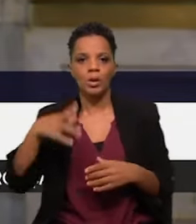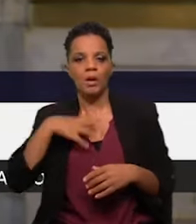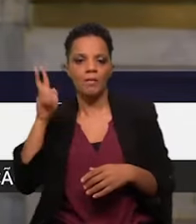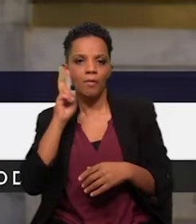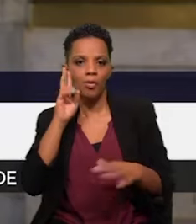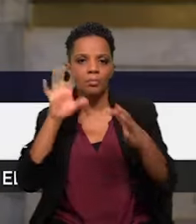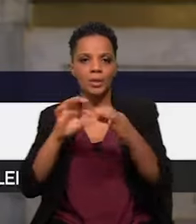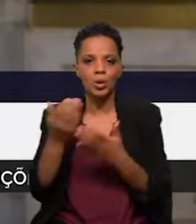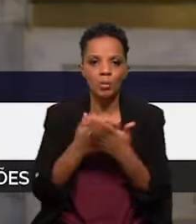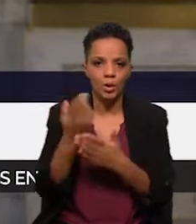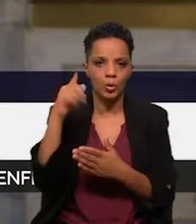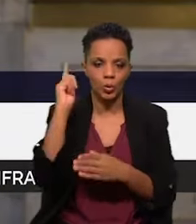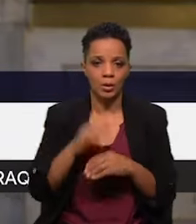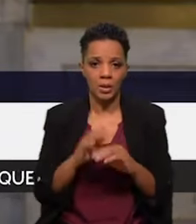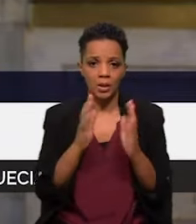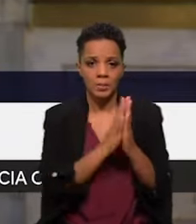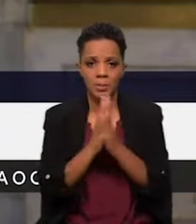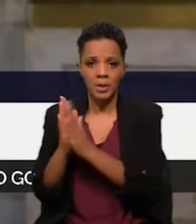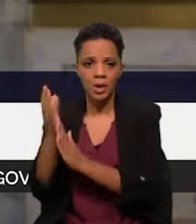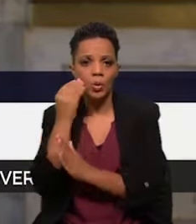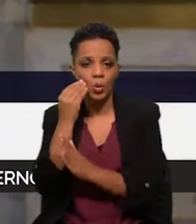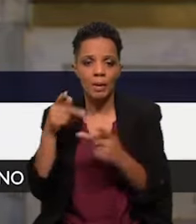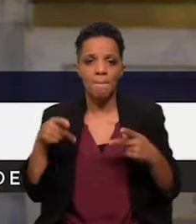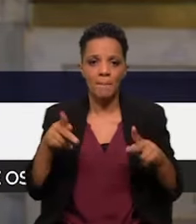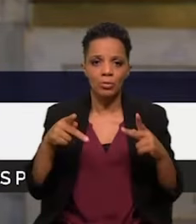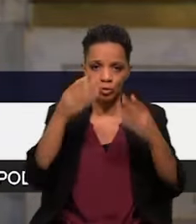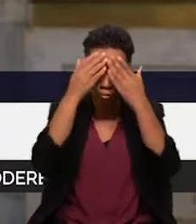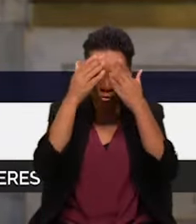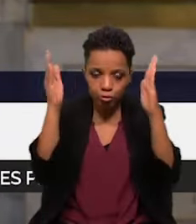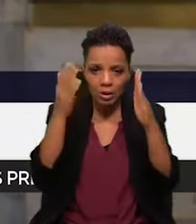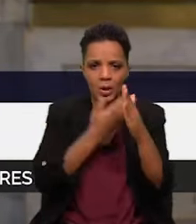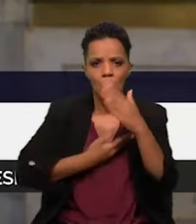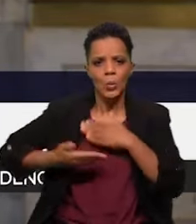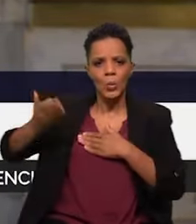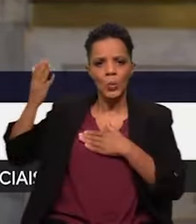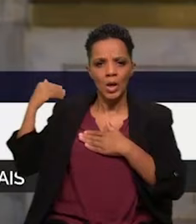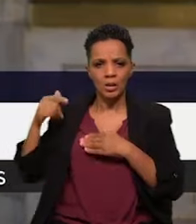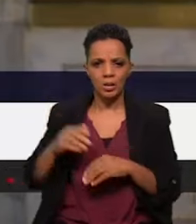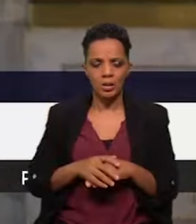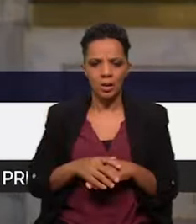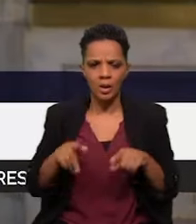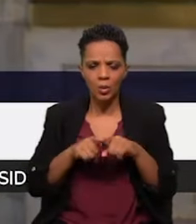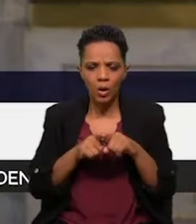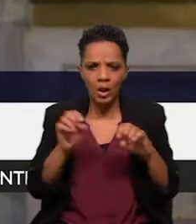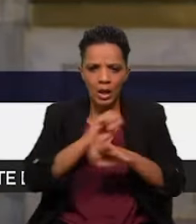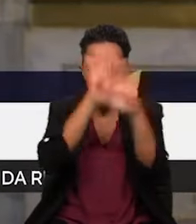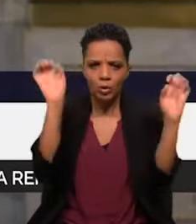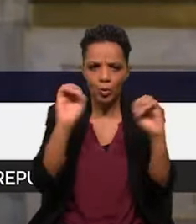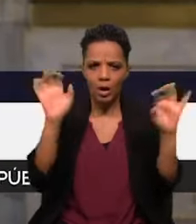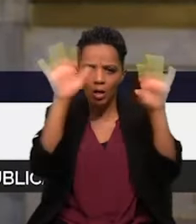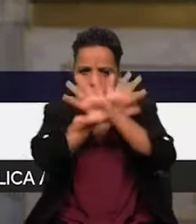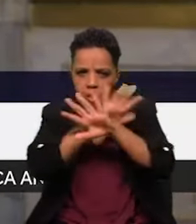em termos de economia, é isto tudo ser feito com os métodos da democracia antiga, opaca,